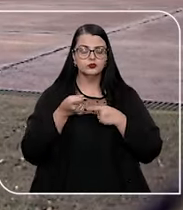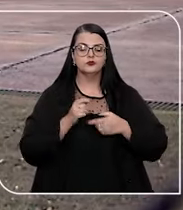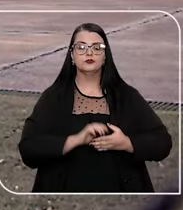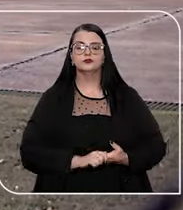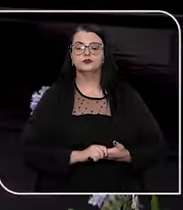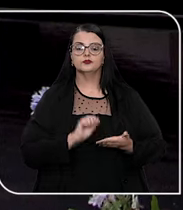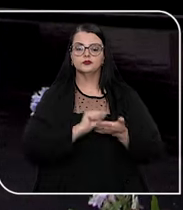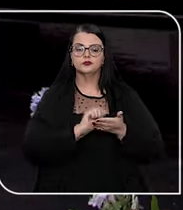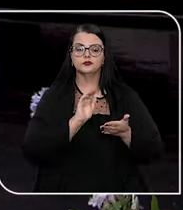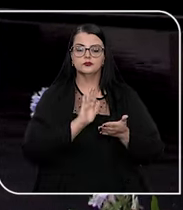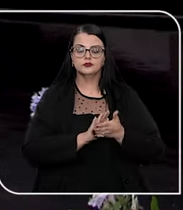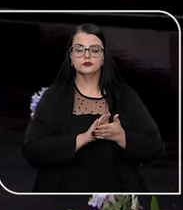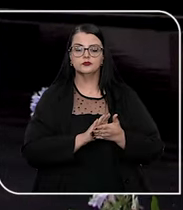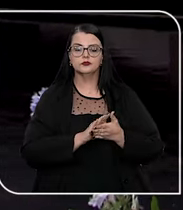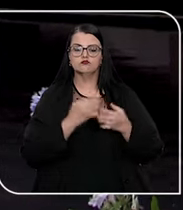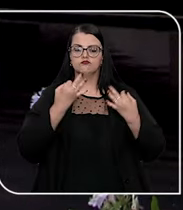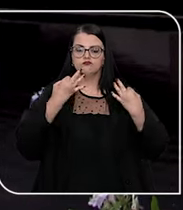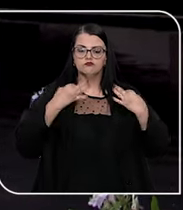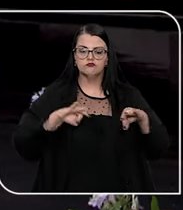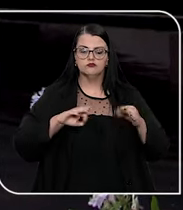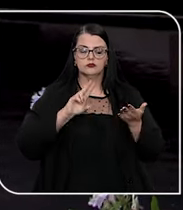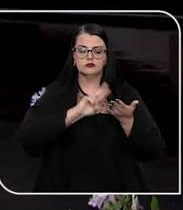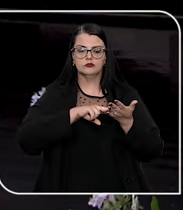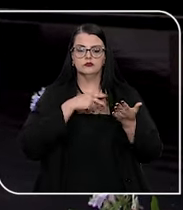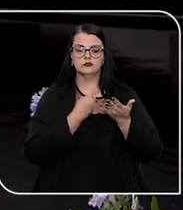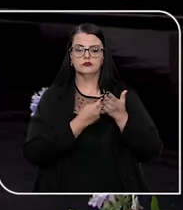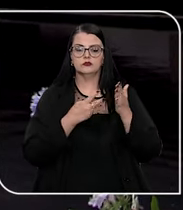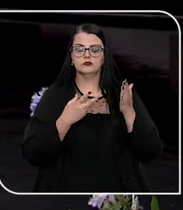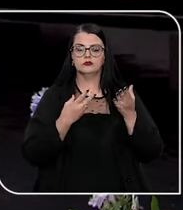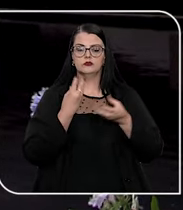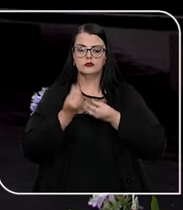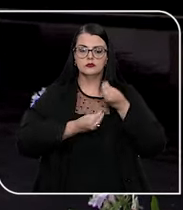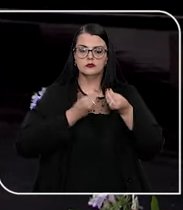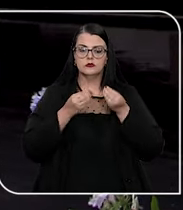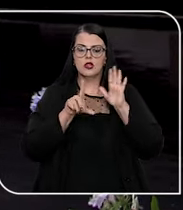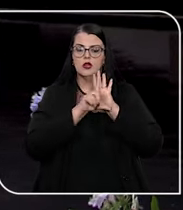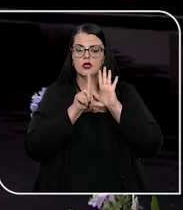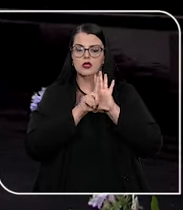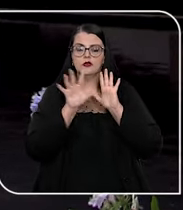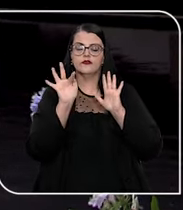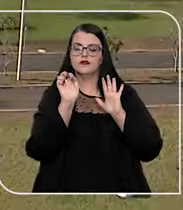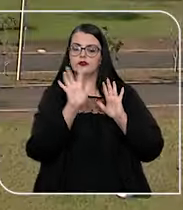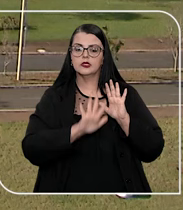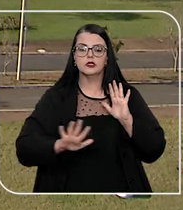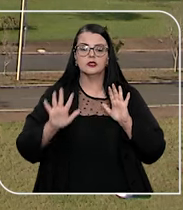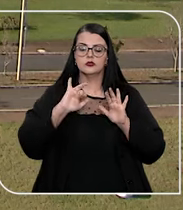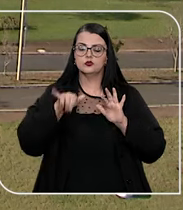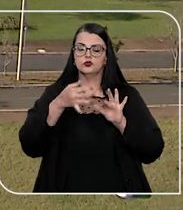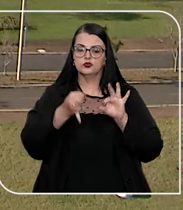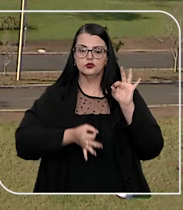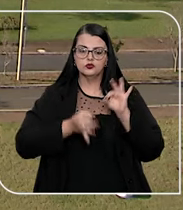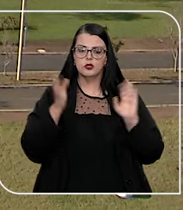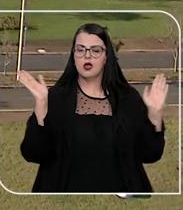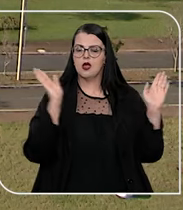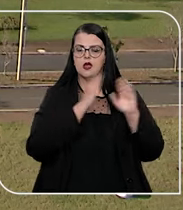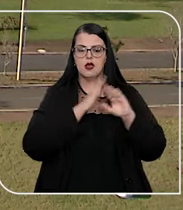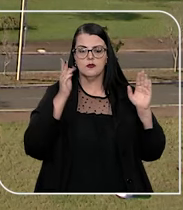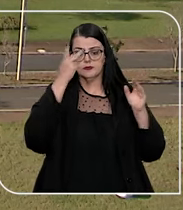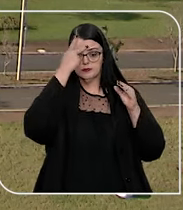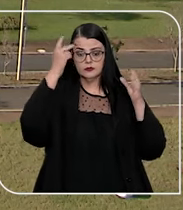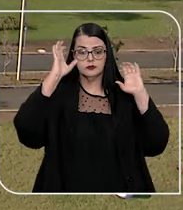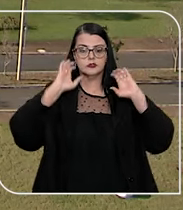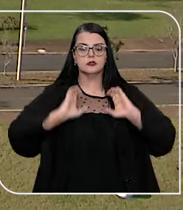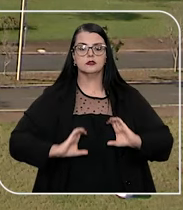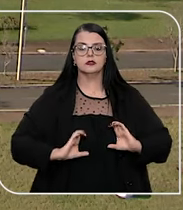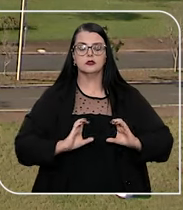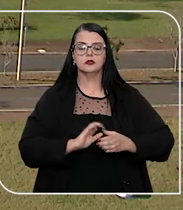seguinte com o papel de uniformizar a Interpretação da Legislação Federal e oferecer Justiça ágil